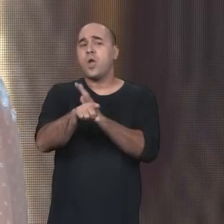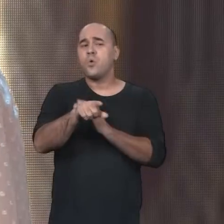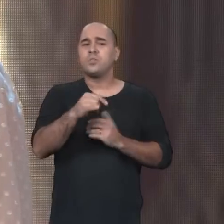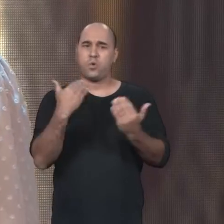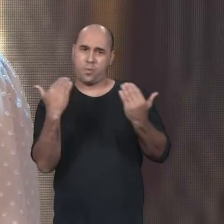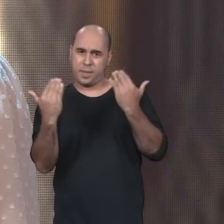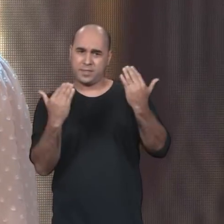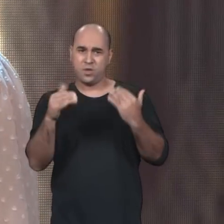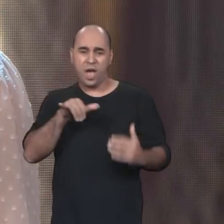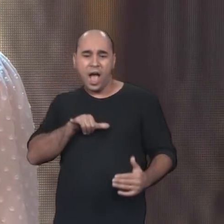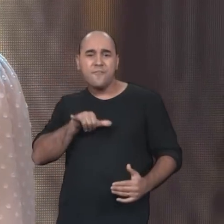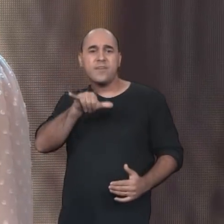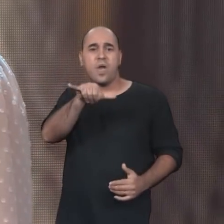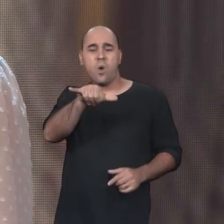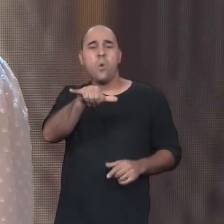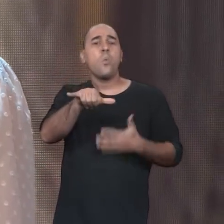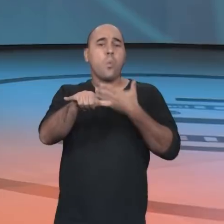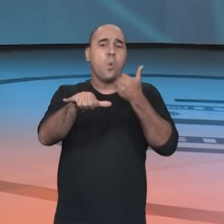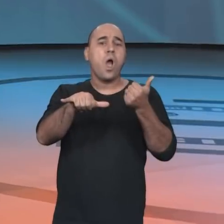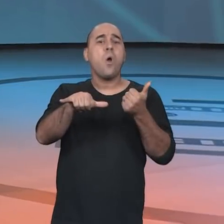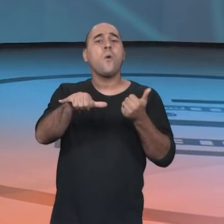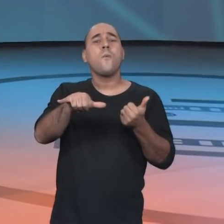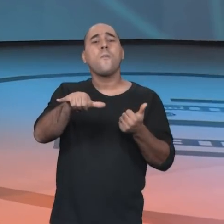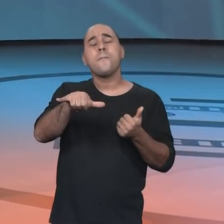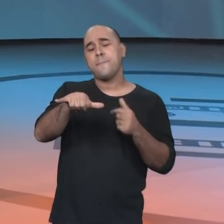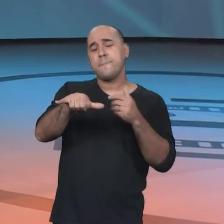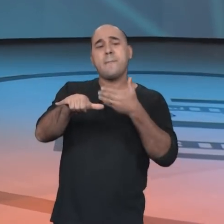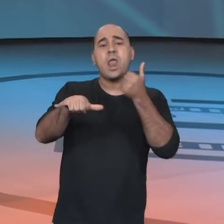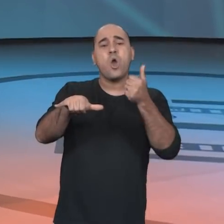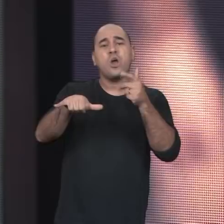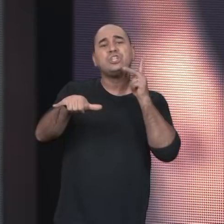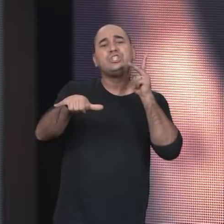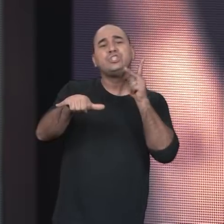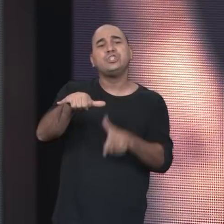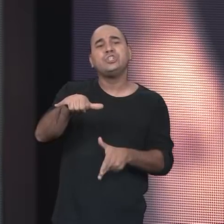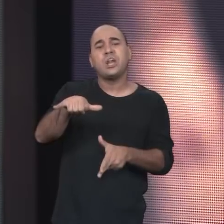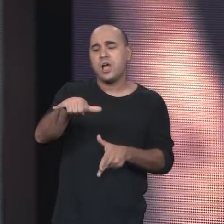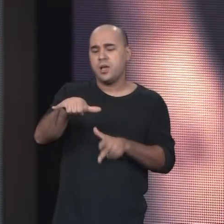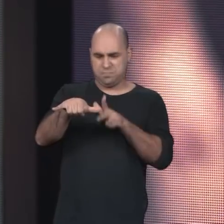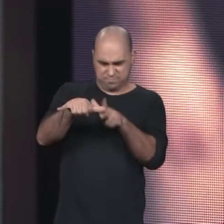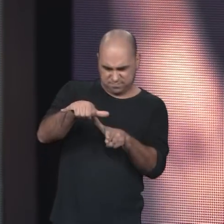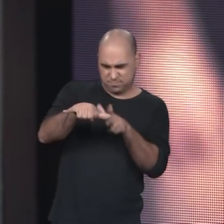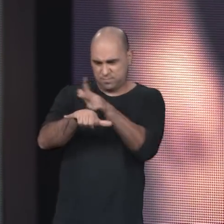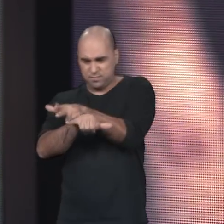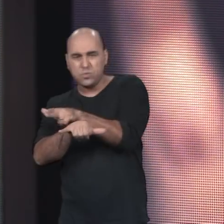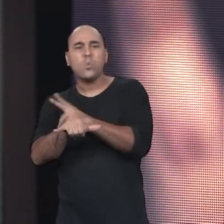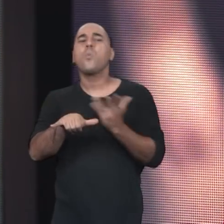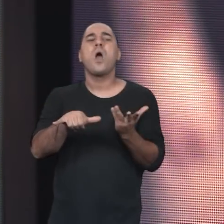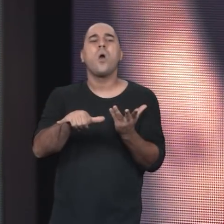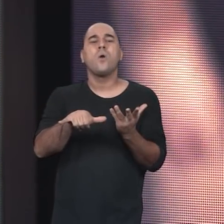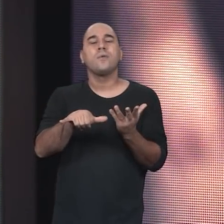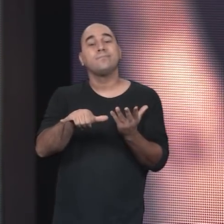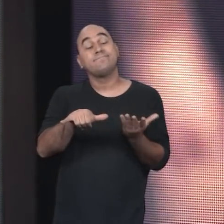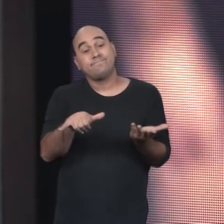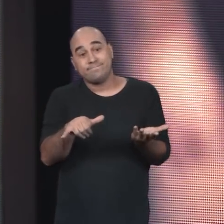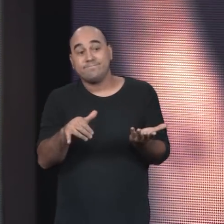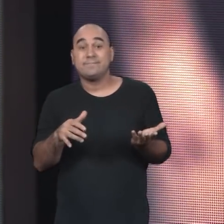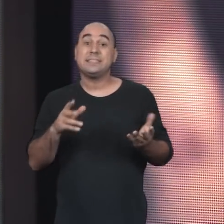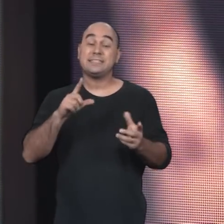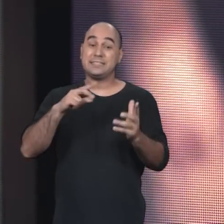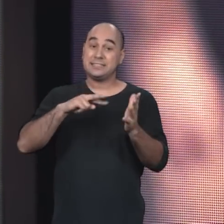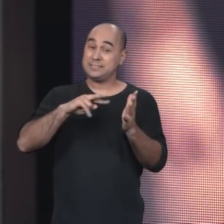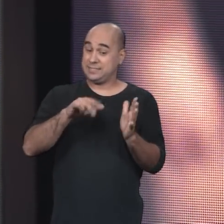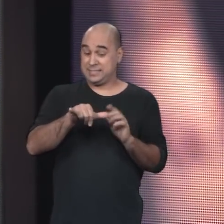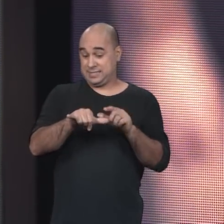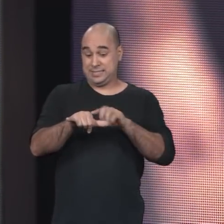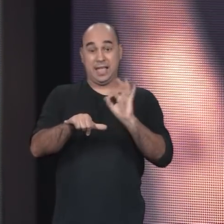Nenhuma, não tem como, as duas são importantes. As duas são importantes. Então, a fé é ao mesmo tempo uma emoção que se traduz racionalmente num